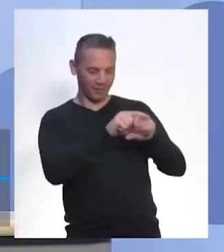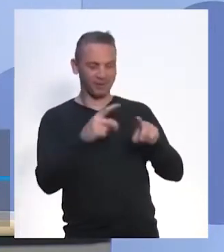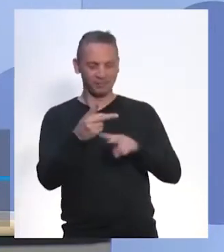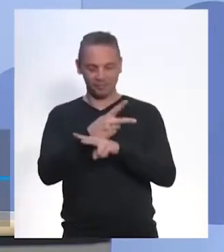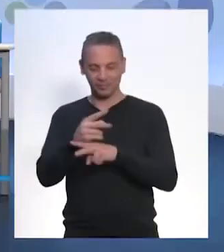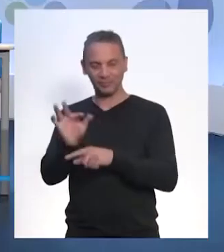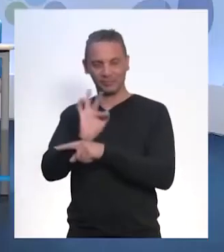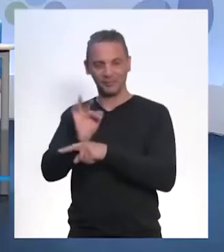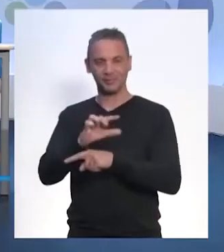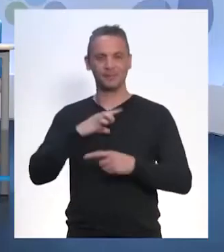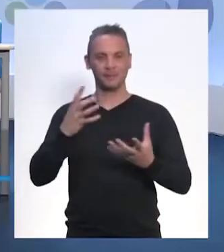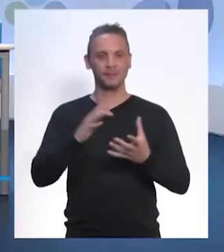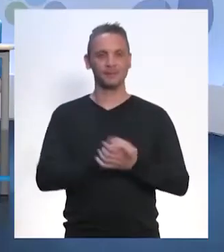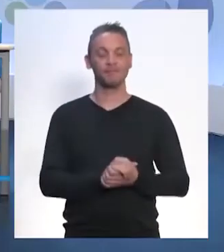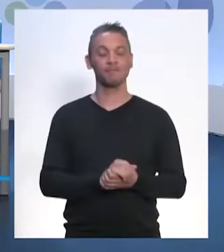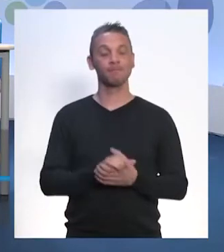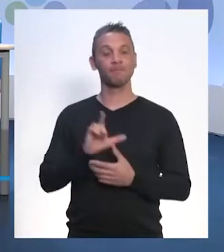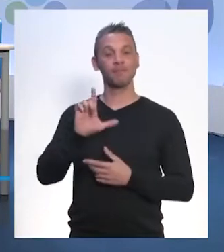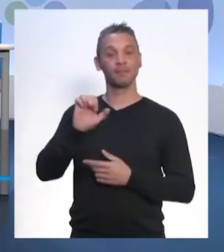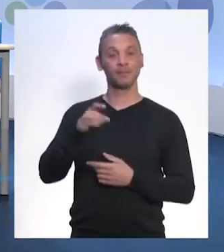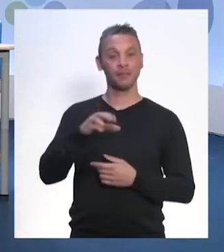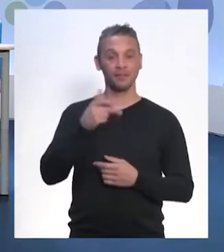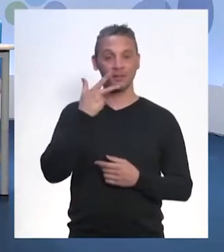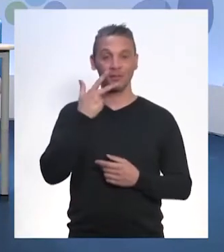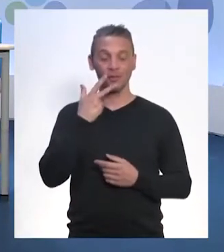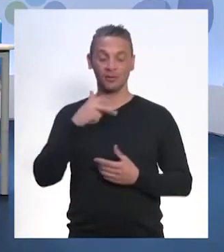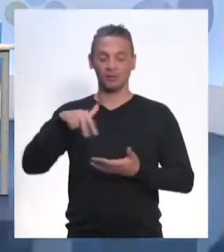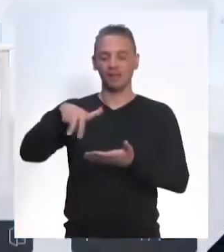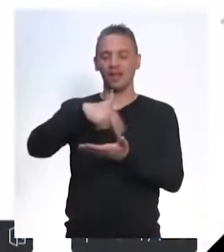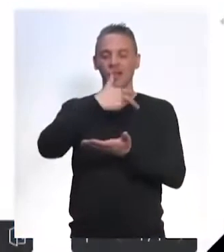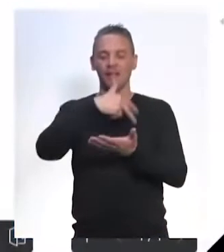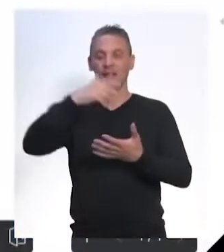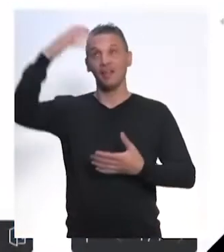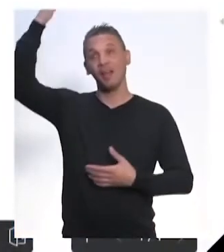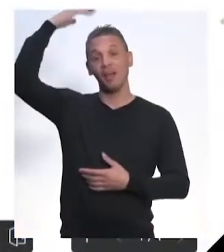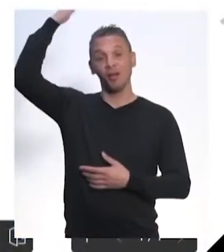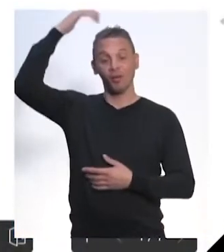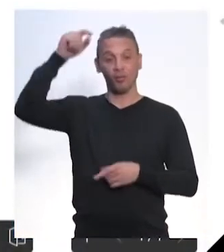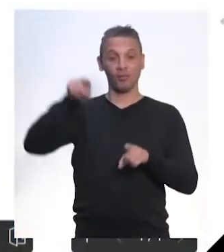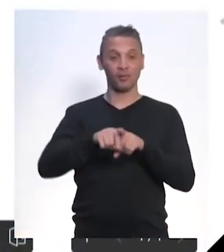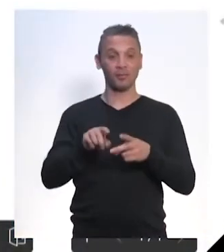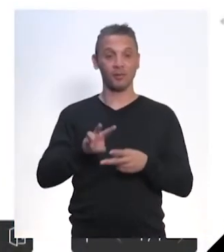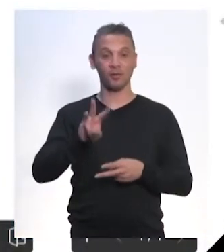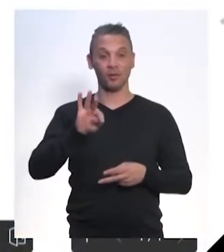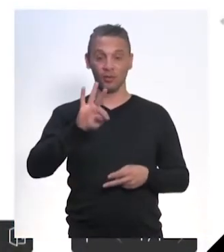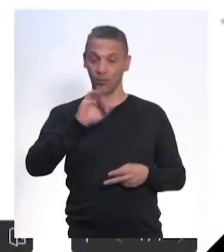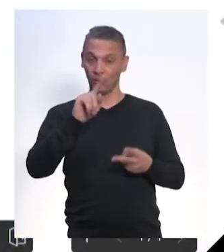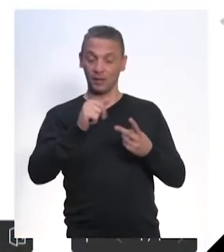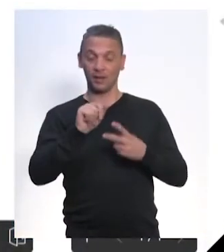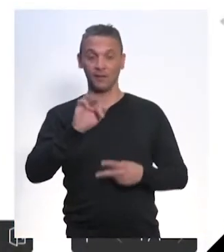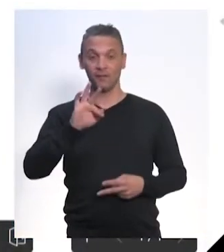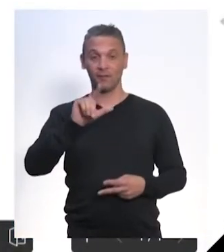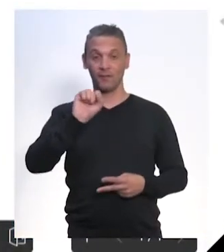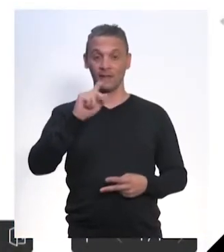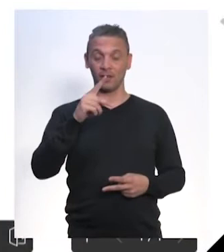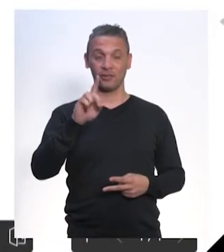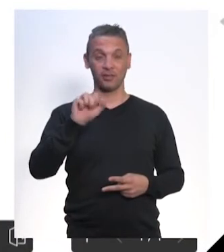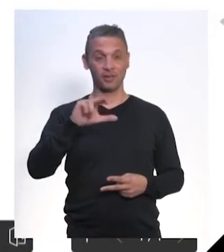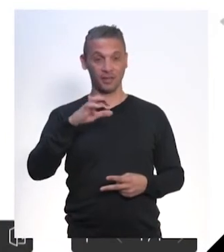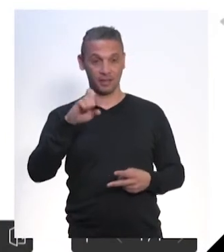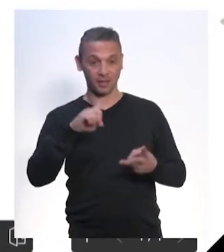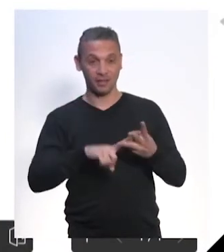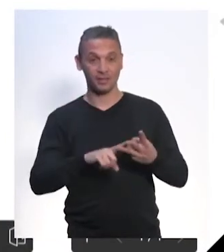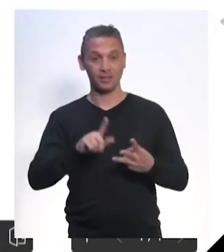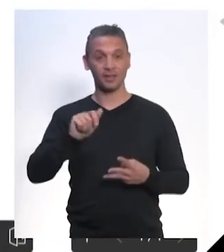para assistir. Ó, o Leandro falou Dançando na Chuva, um clássico. William, Flashdance. Gabriel